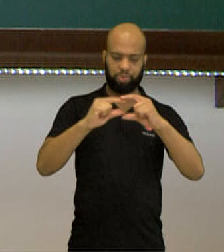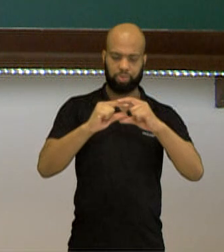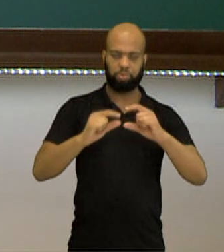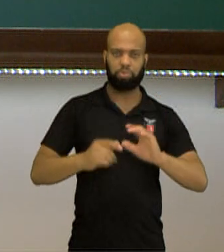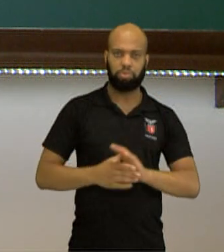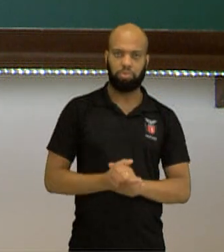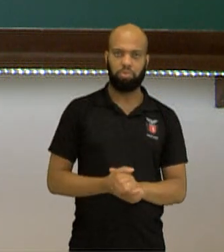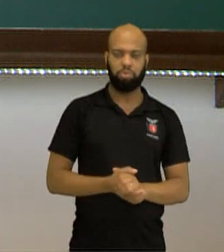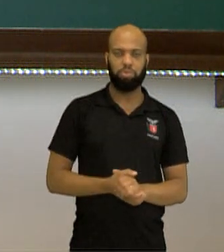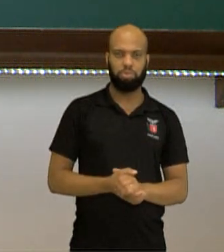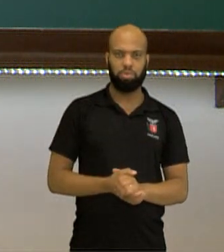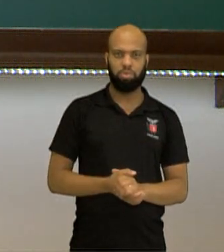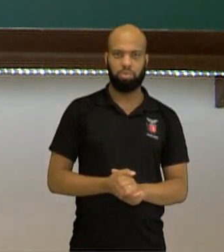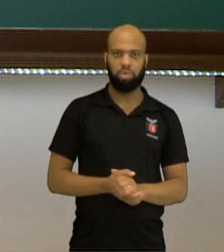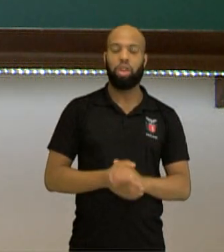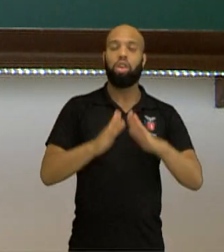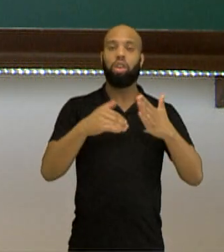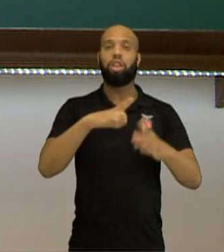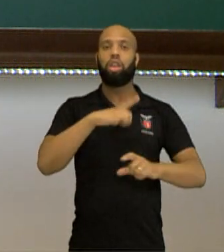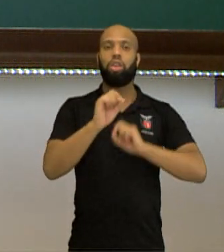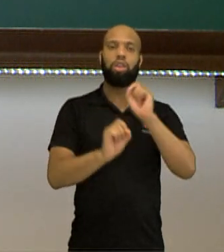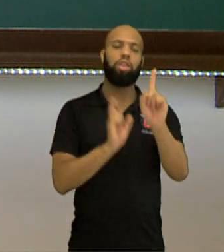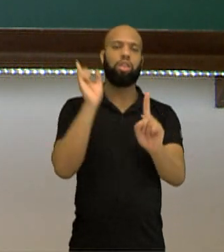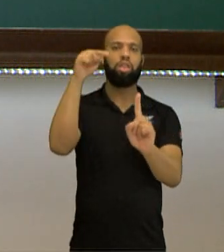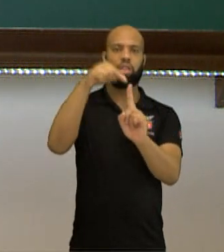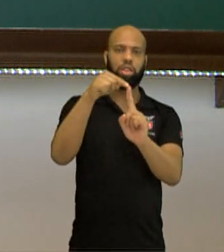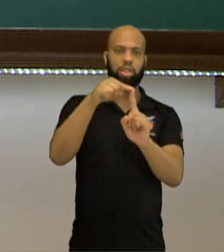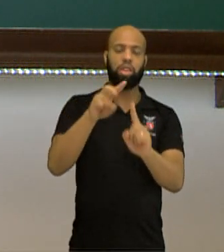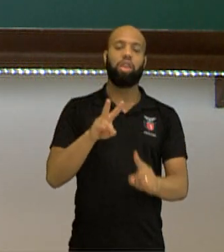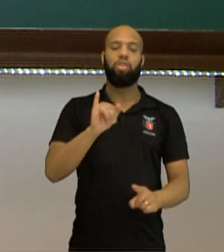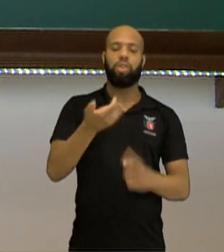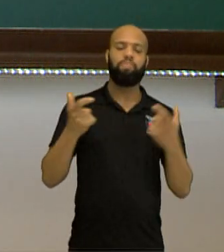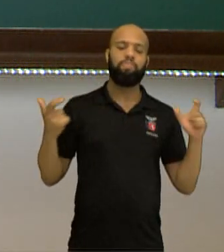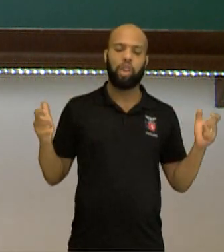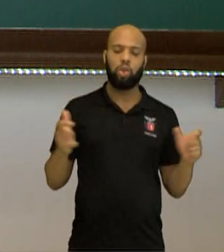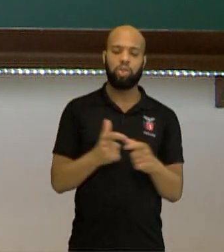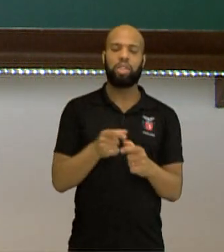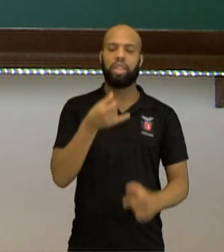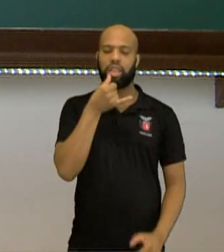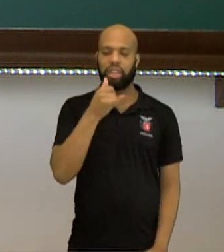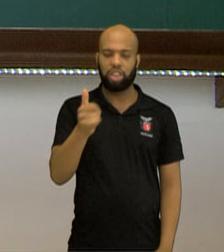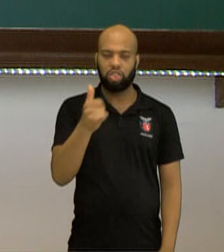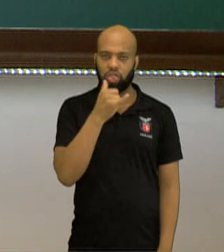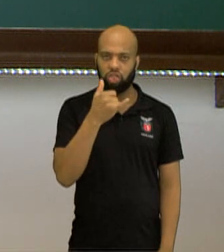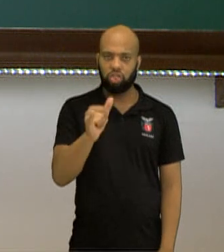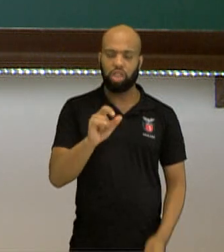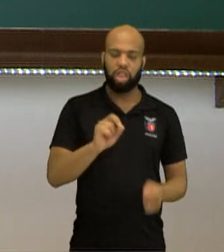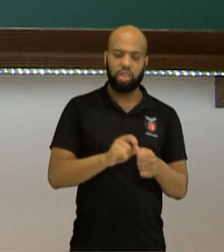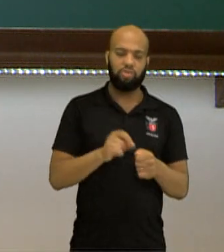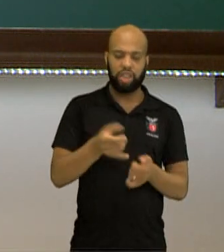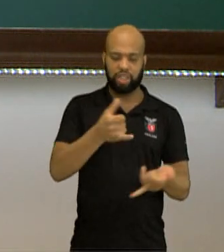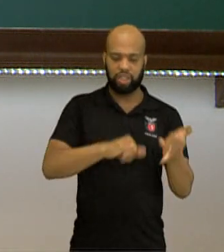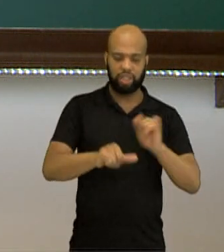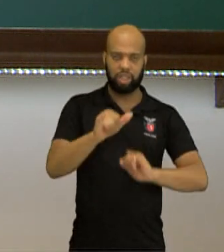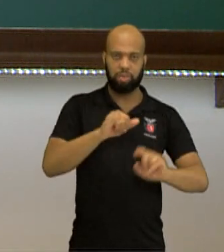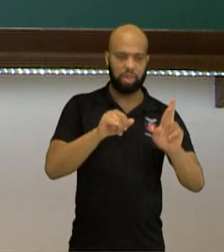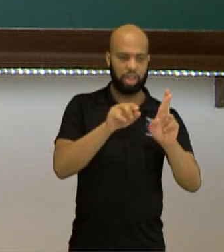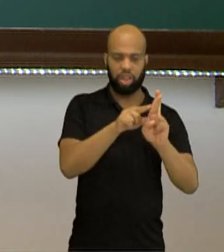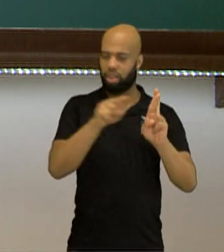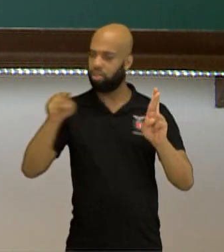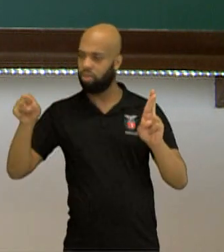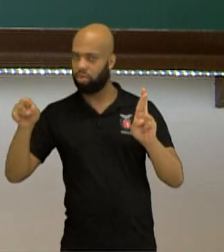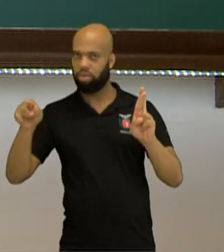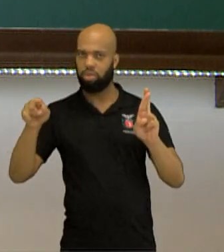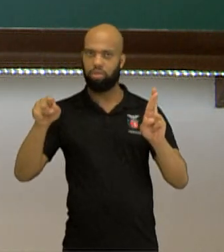catalisadores biológicos. E eles têm a função de reduzir a energia de ativação das reações químicas. Para que essa reação